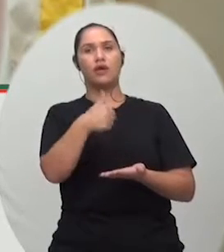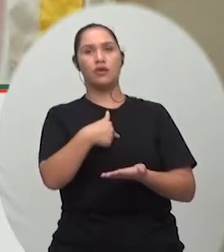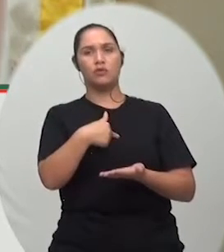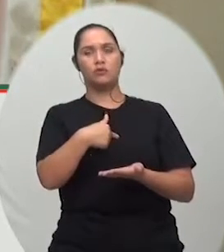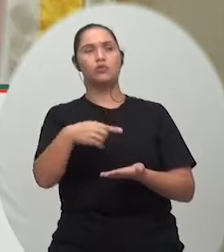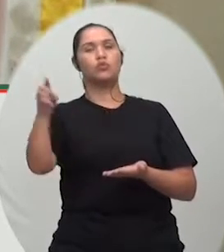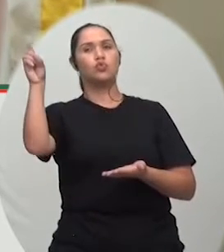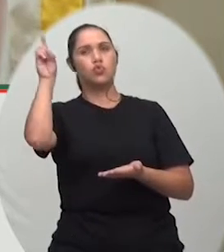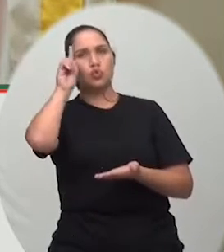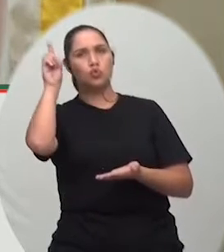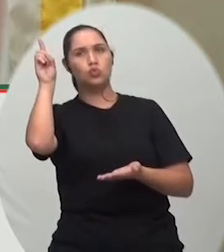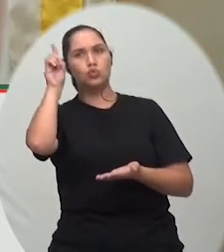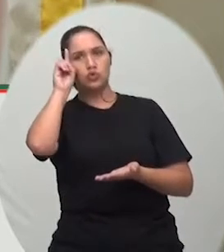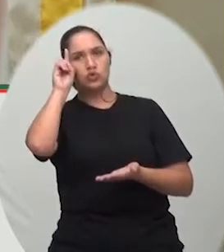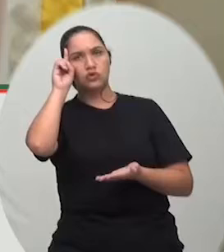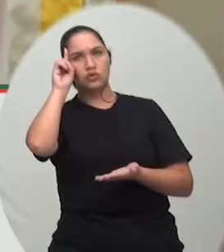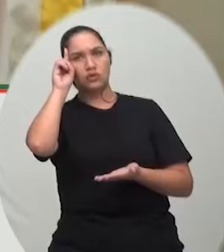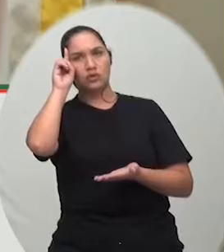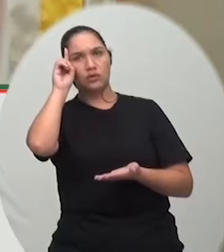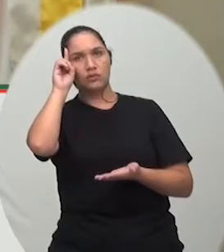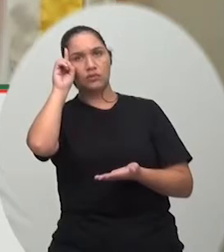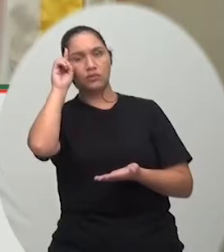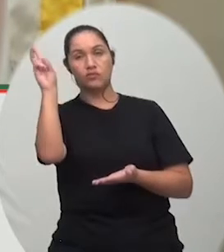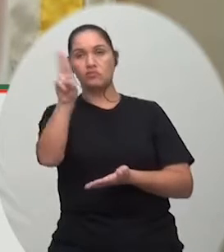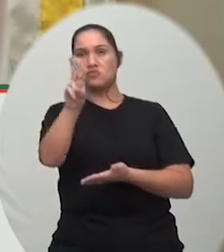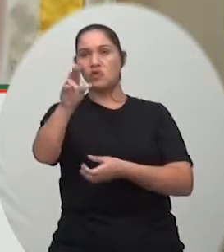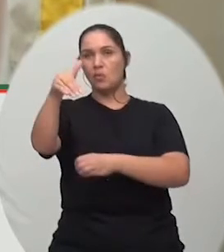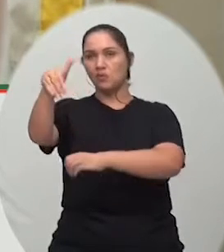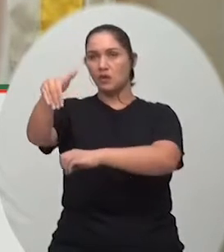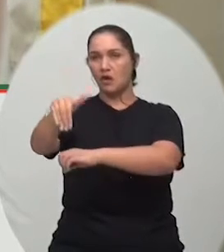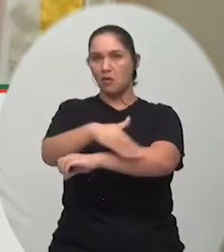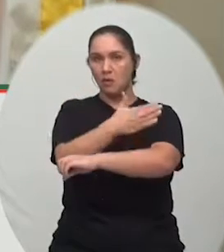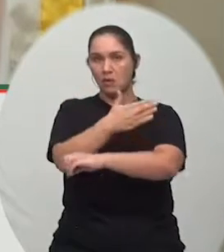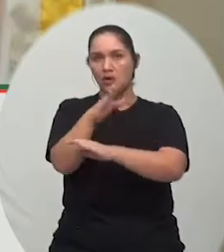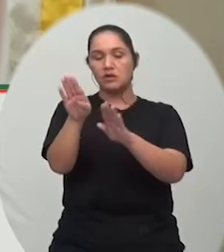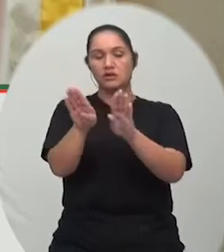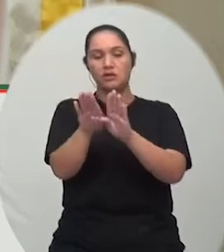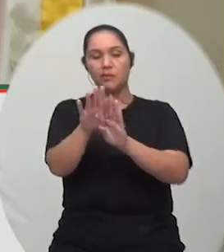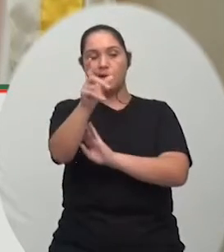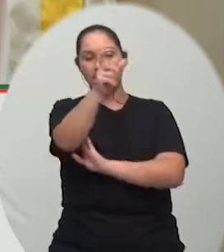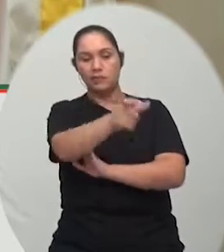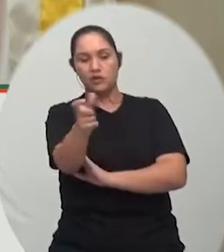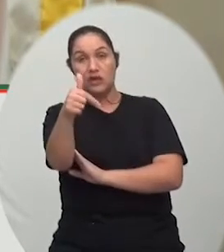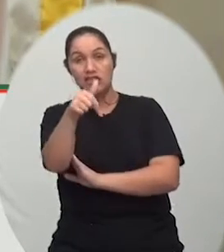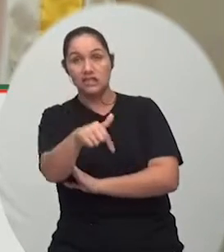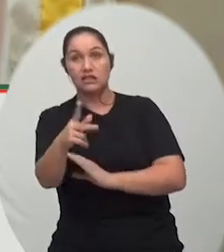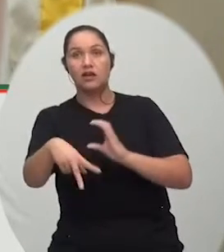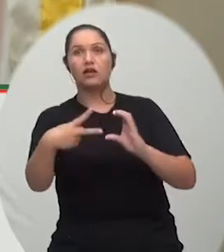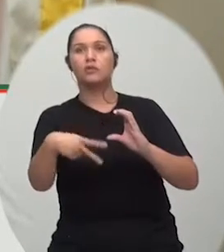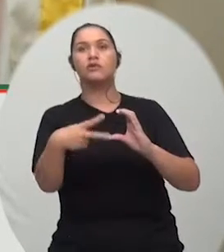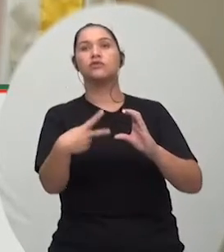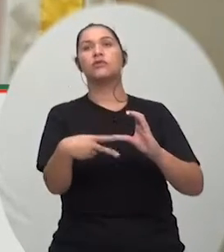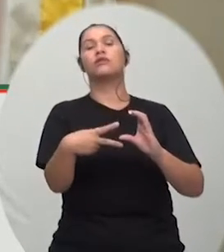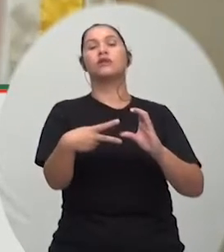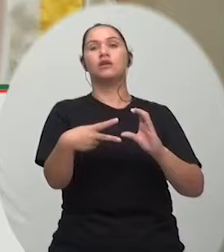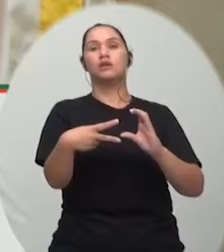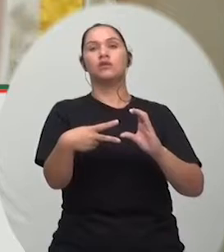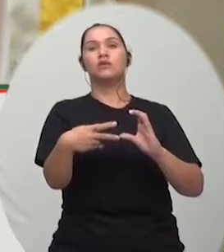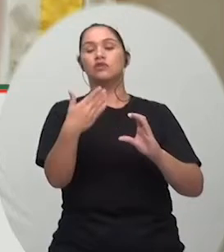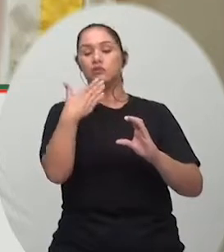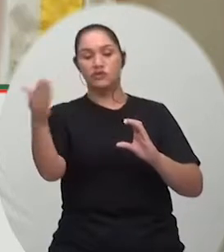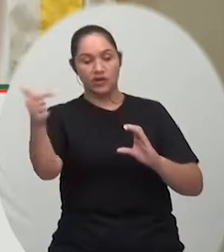os dias trazer o nome das ruas. Vou trazer as pessoas para a Câmara, porque elas acham que o vereador não